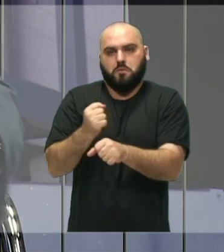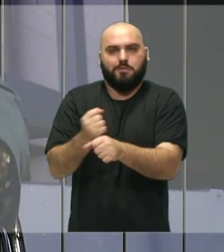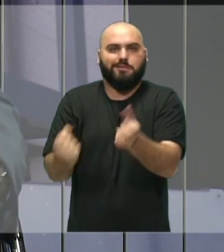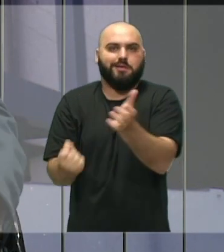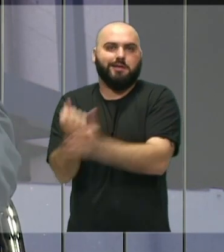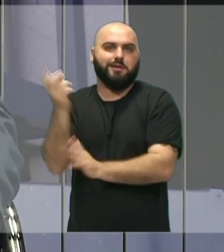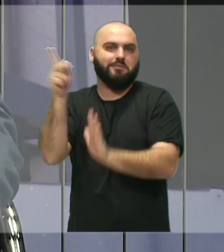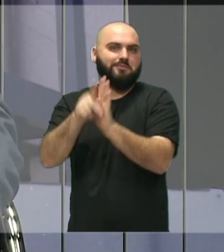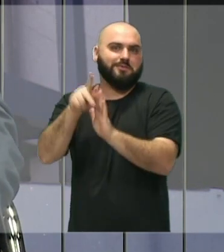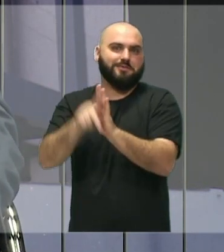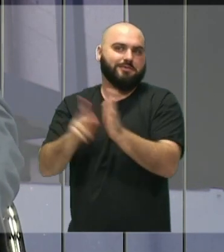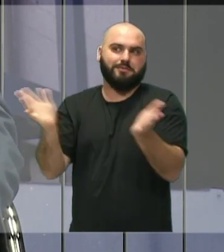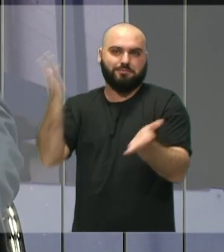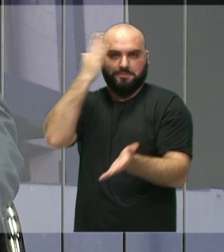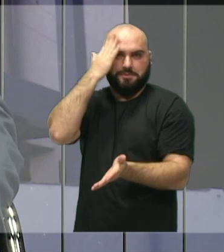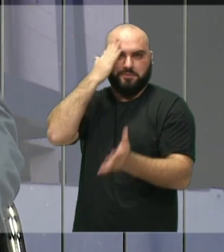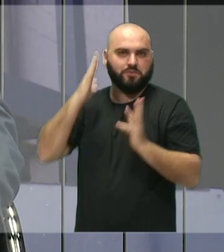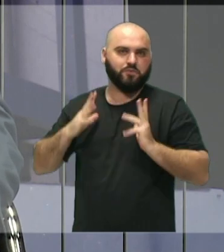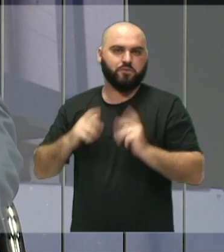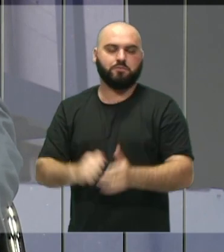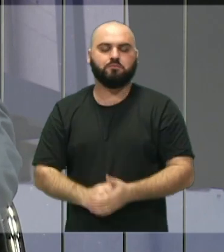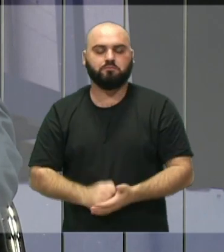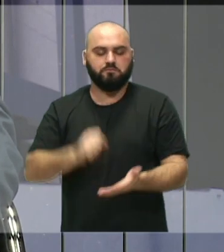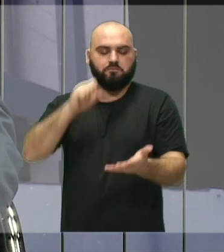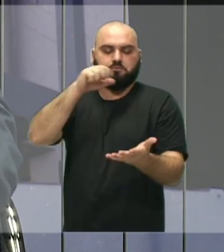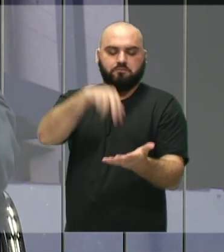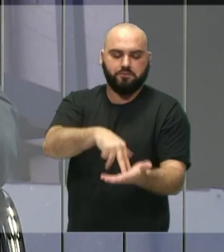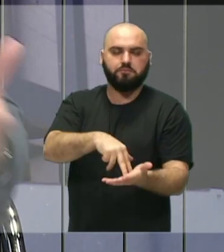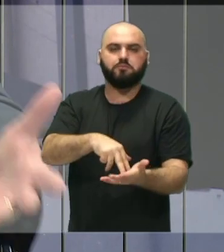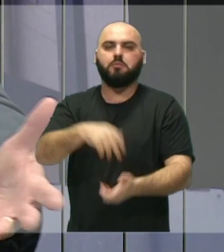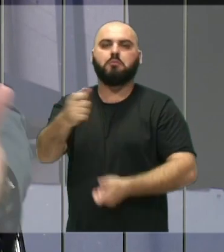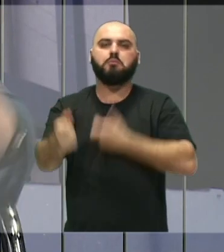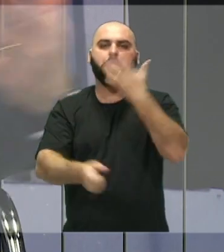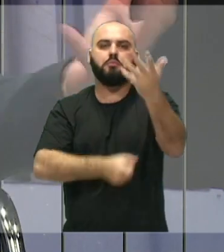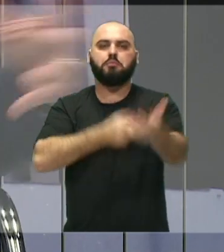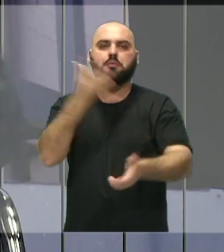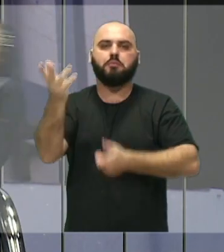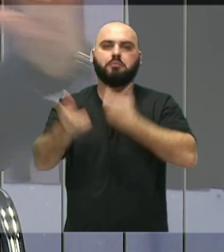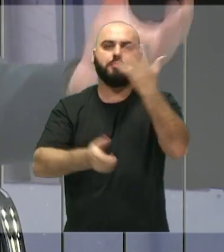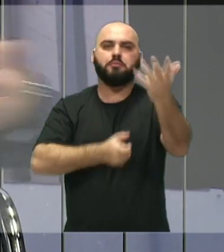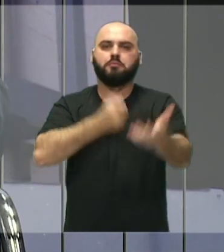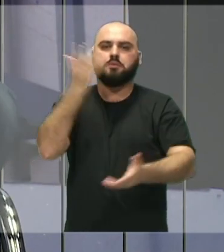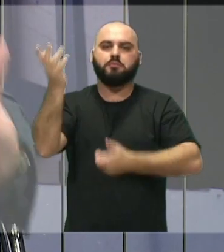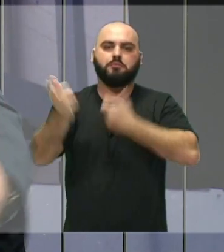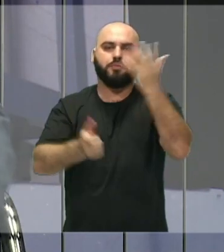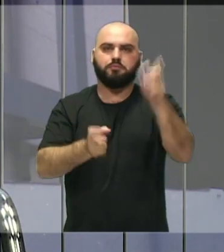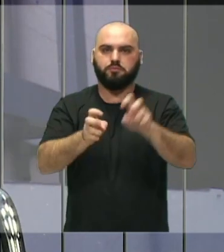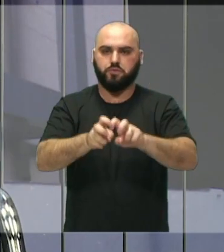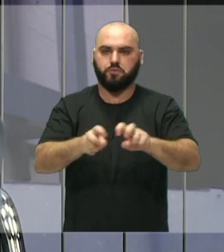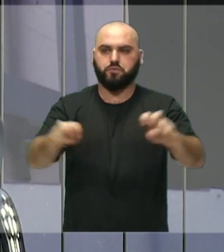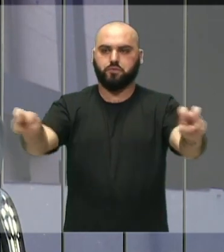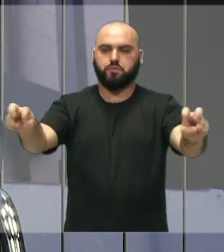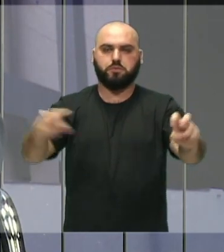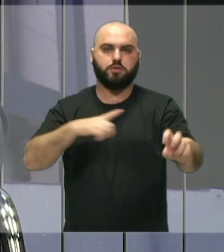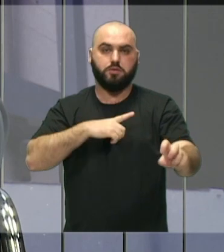um pouco daquela história, eu levantei e explanei tudo que a gente tinha construído para a grande banca que estava ali,